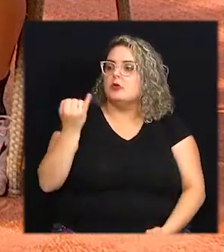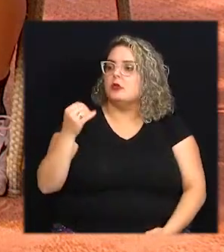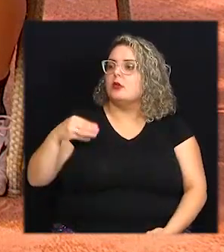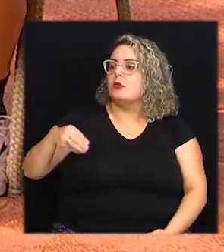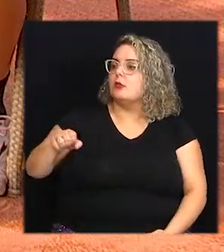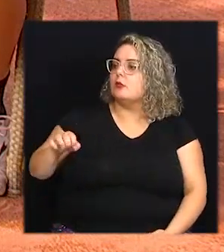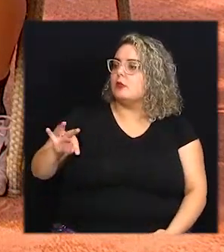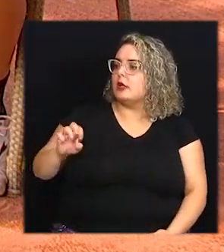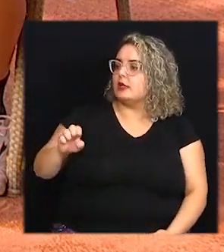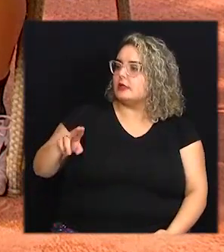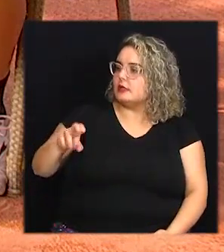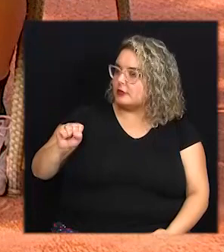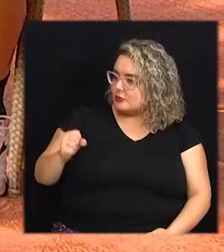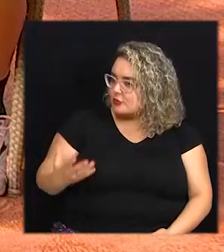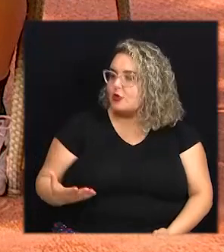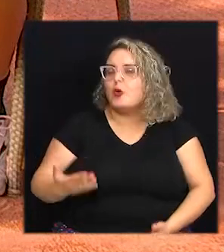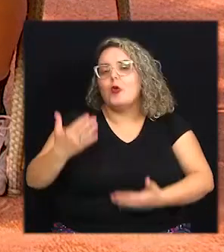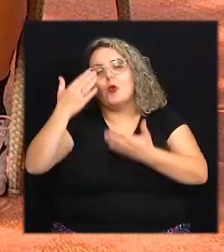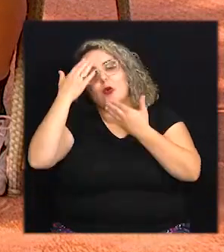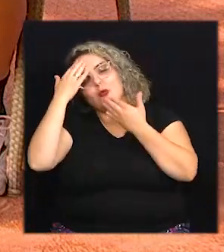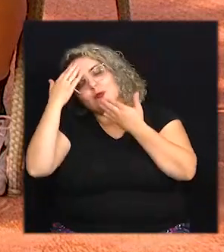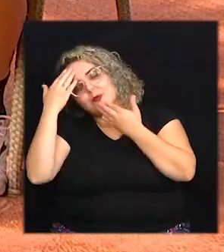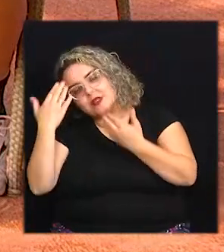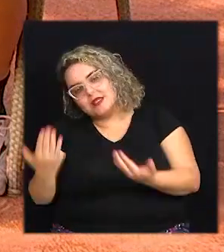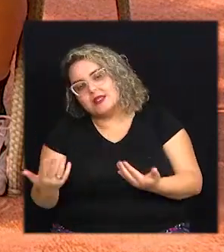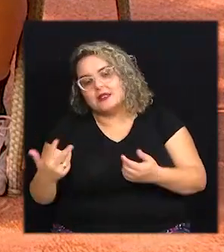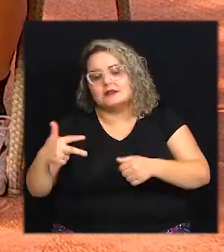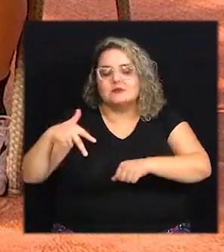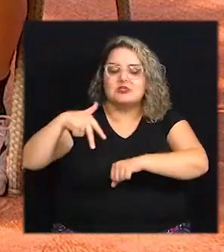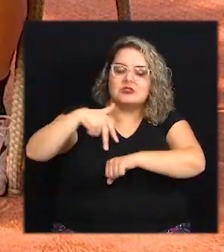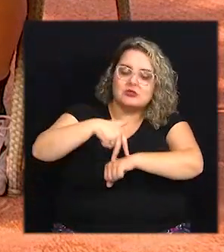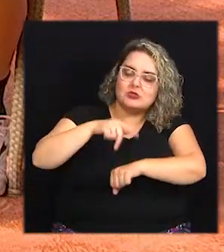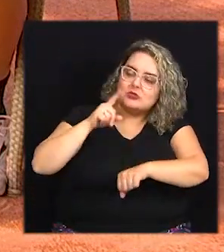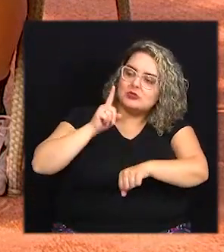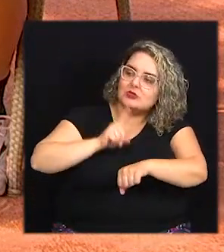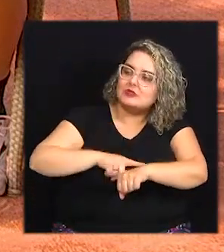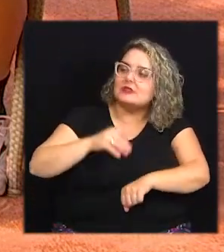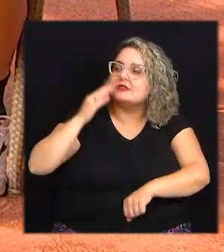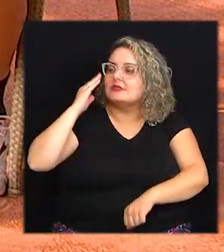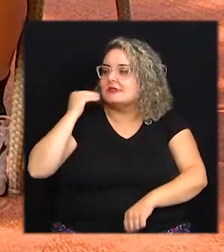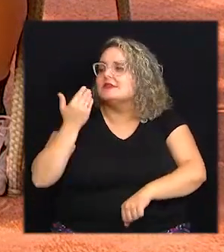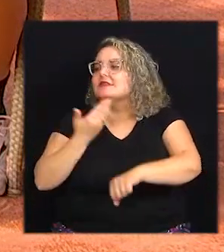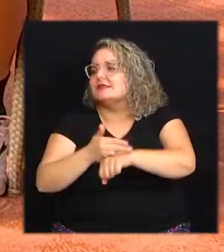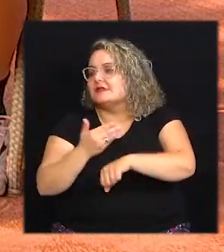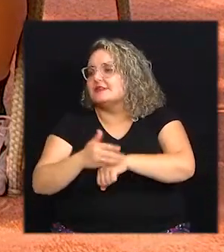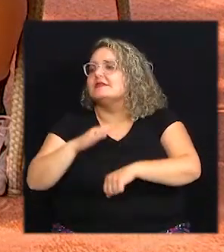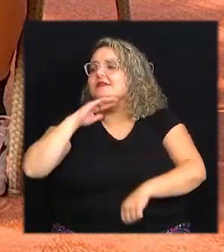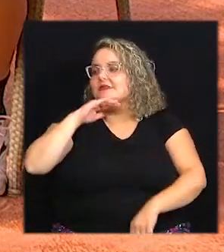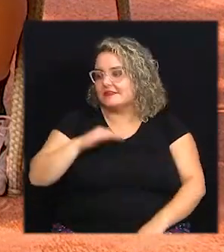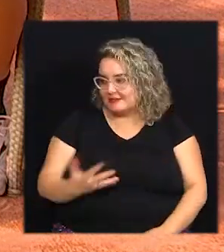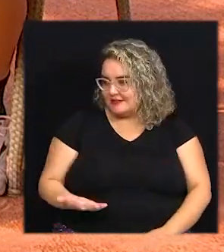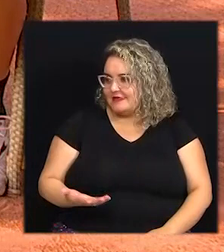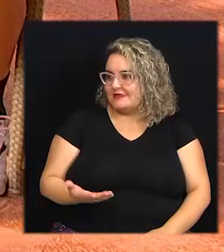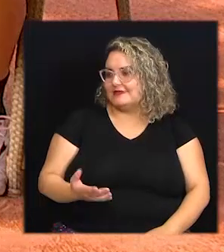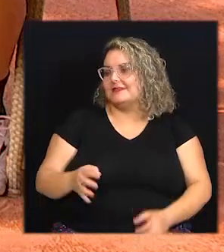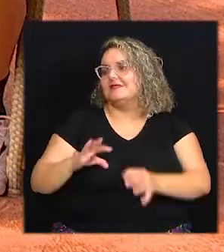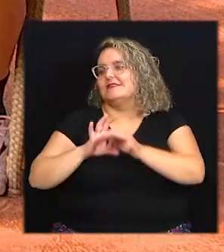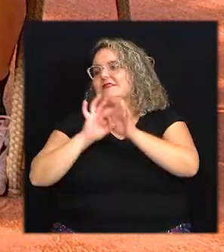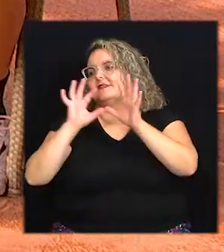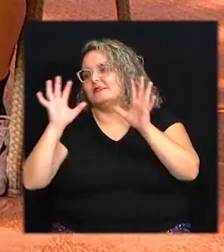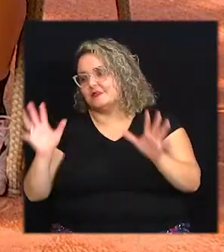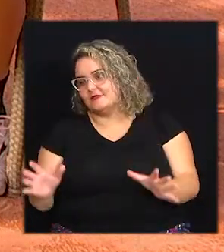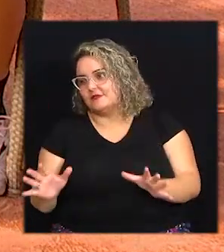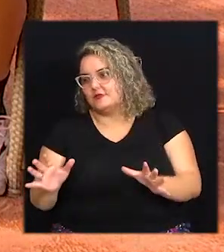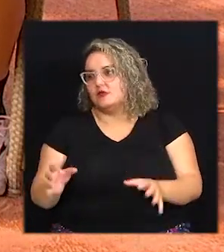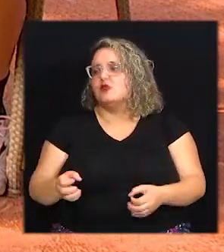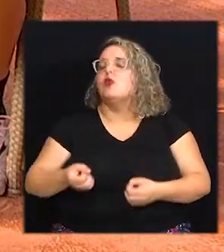completamente válida. Matheus Bueres, muitíssimo obrigado pela disponibilidade do seu tempo. Sei que você tem que treinar agora à tarde ainda, então já